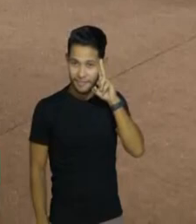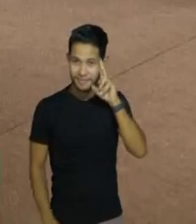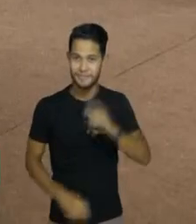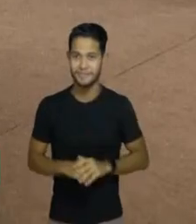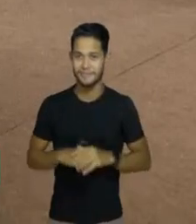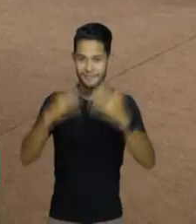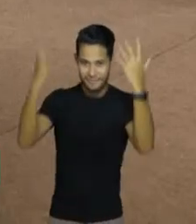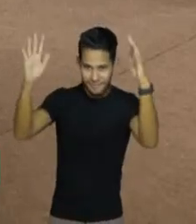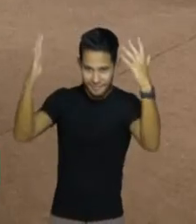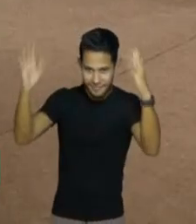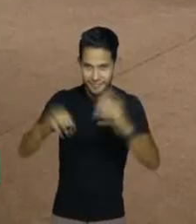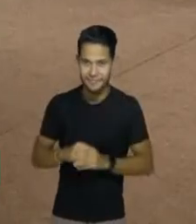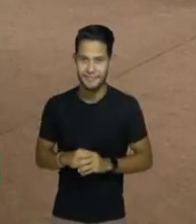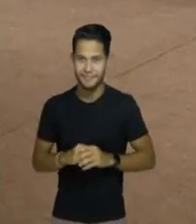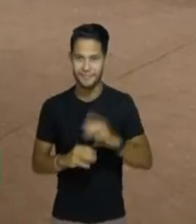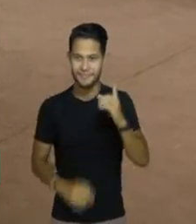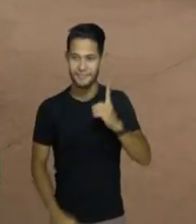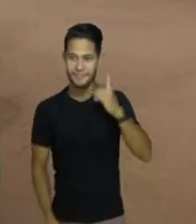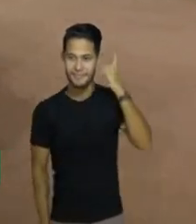Deputado Sorato.